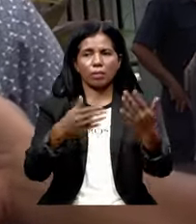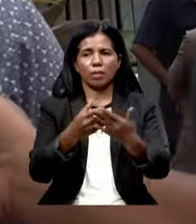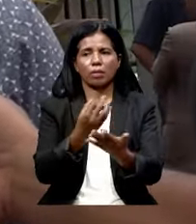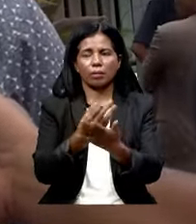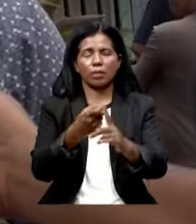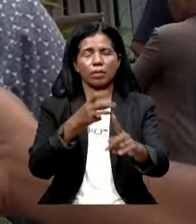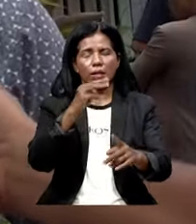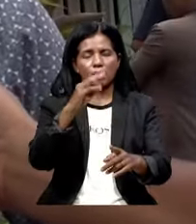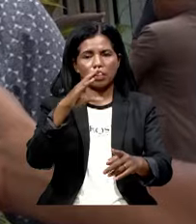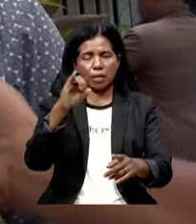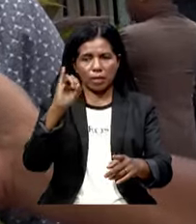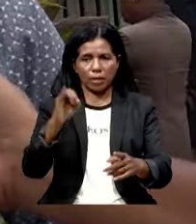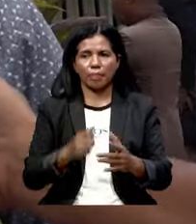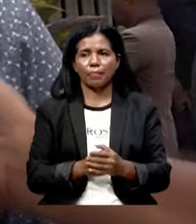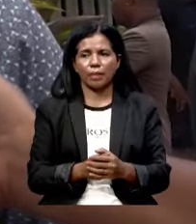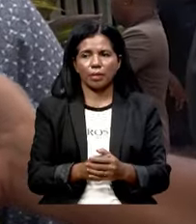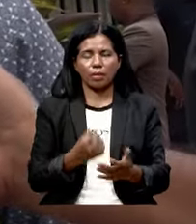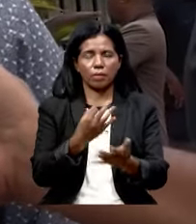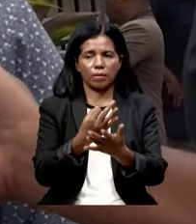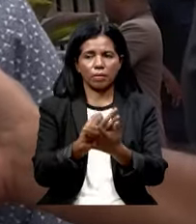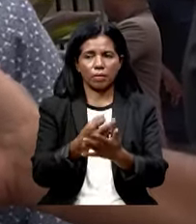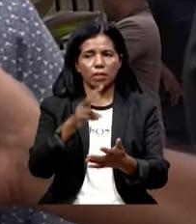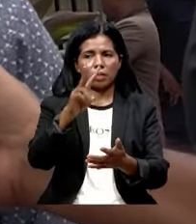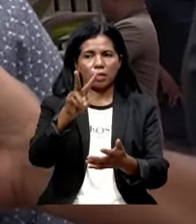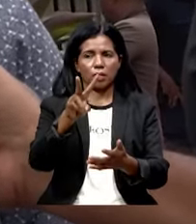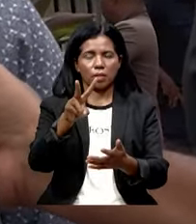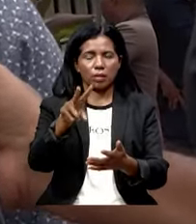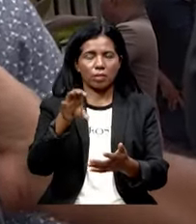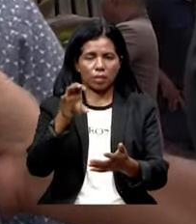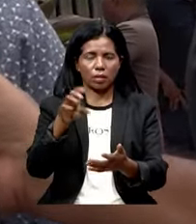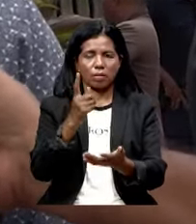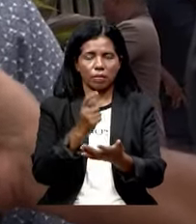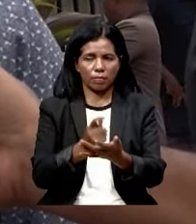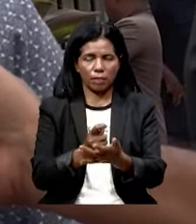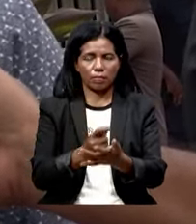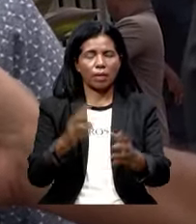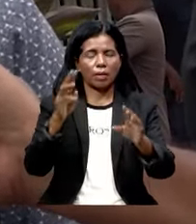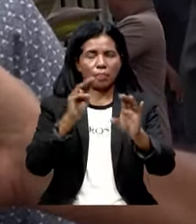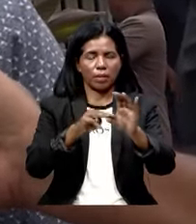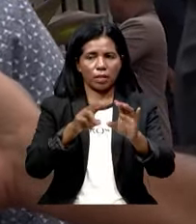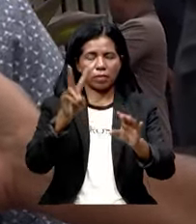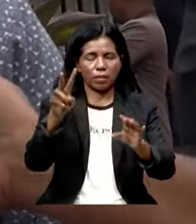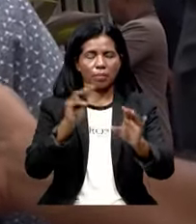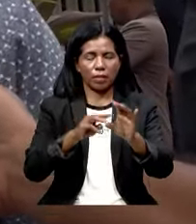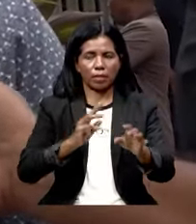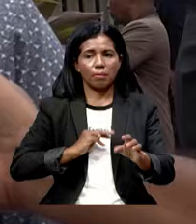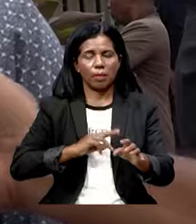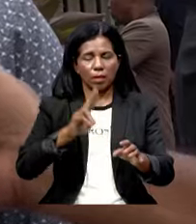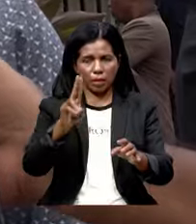mais MCI, orçamento por volta de 200 mil, para mercado rua e da mercado Manleu, não mais